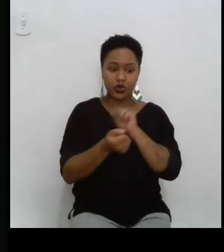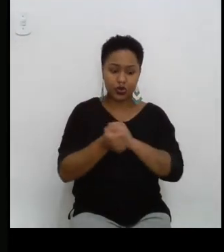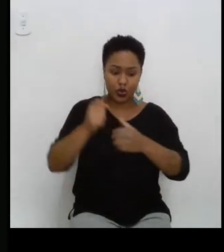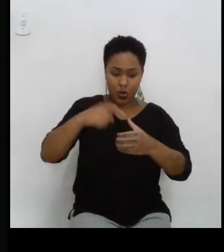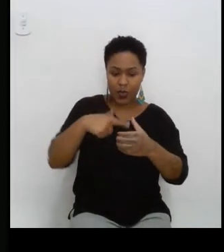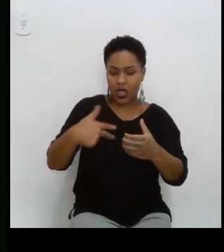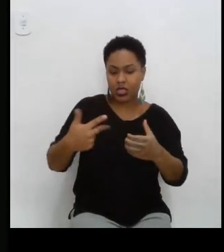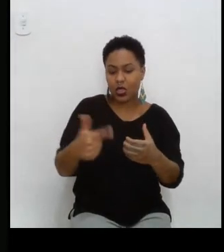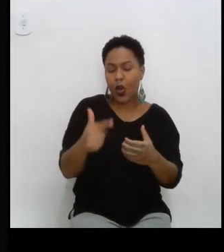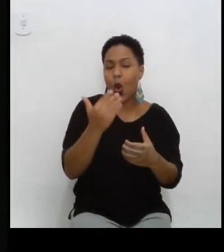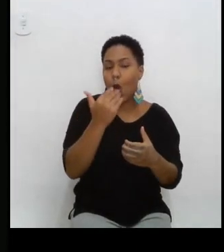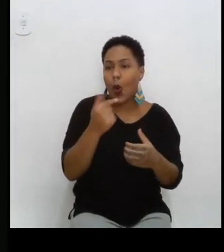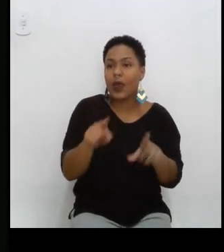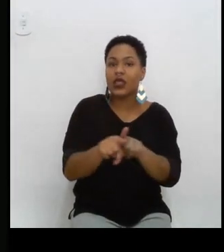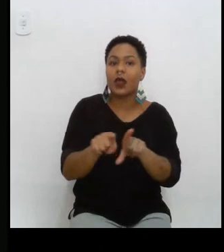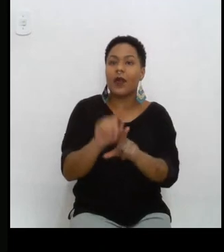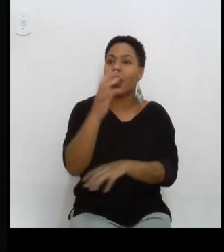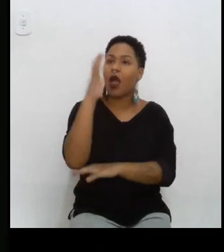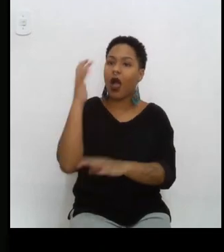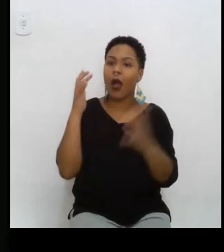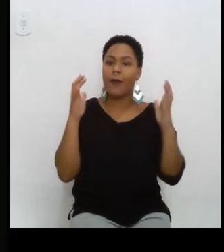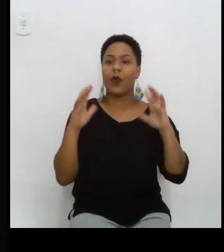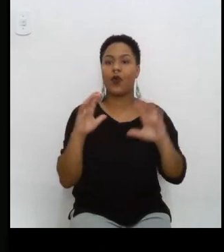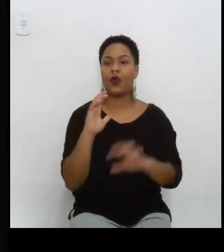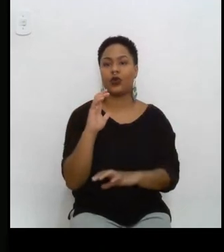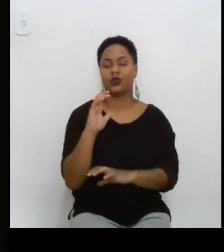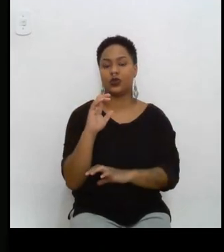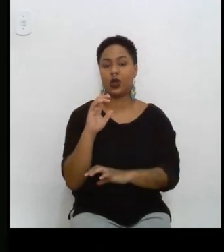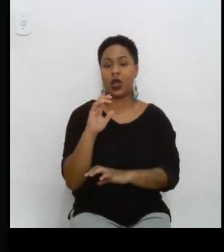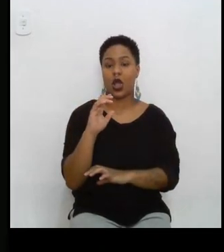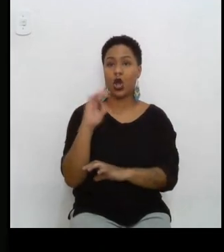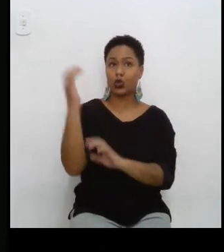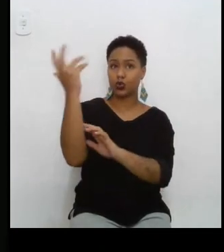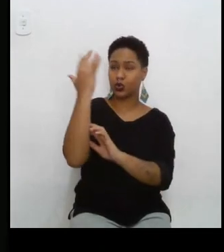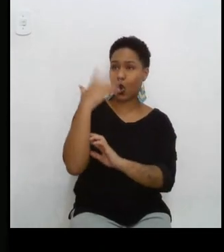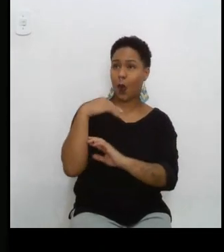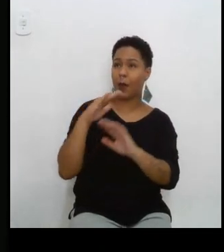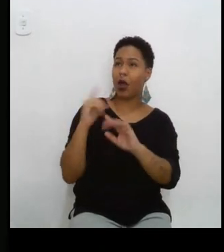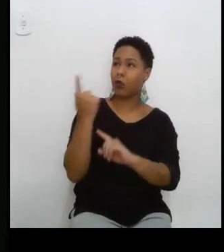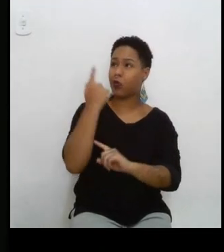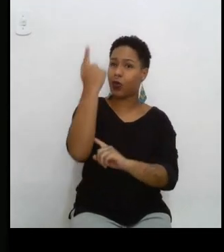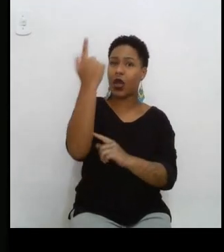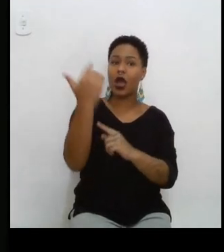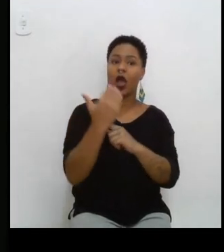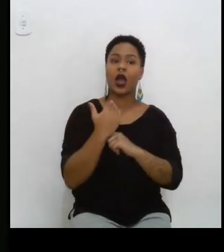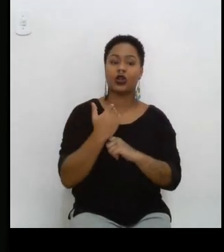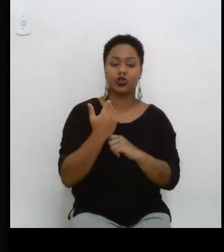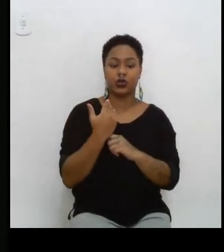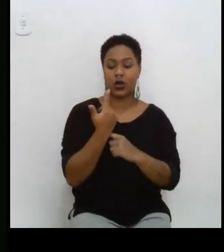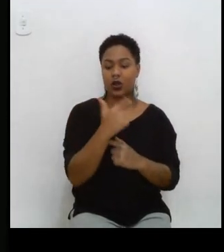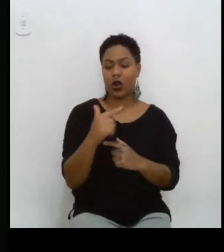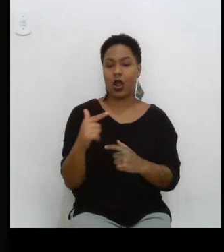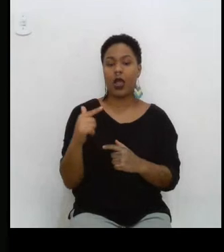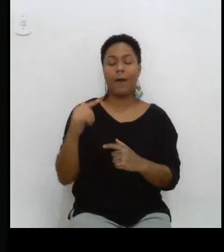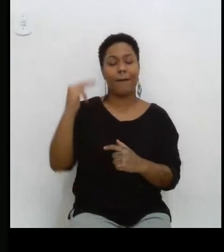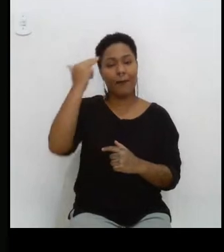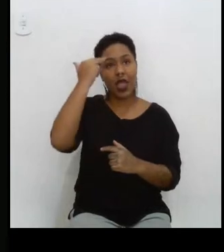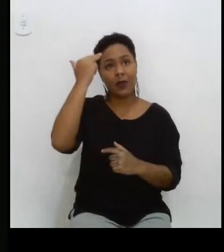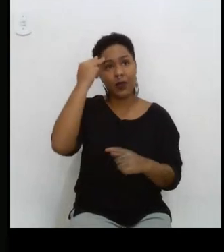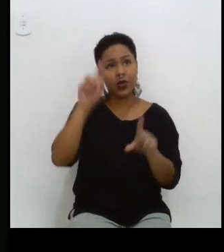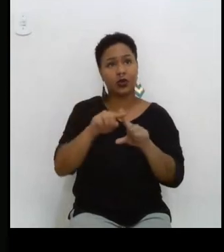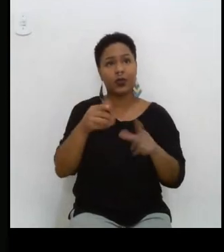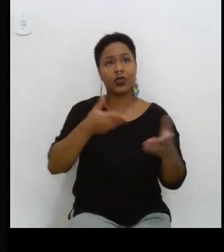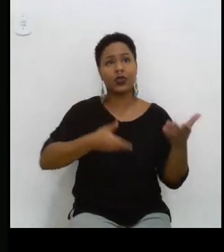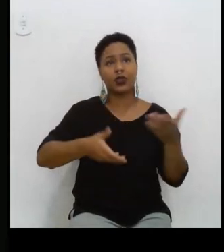arbustos e mesmo de árvores a sombra das mais altas ajudam não queimar as menores normalmente elas também trocam nutrientes